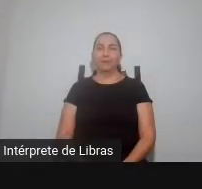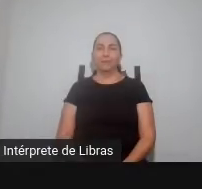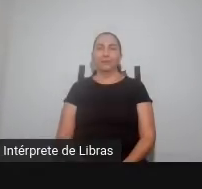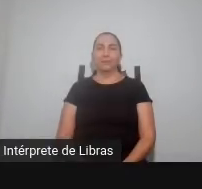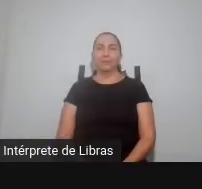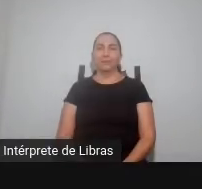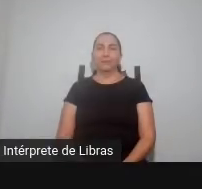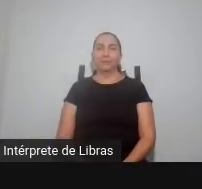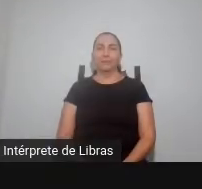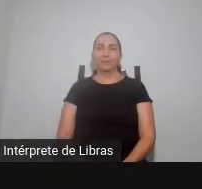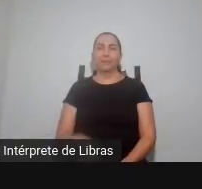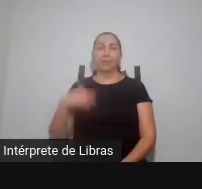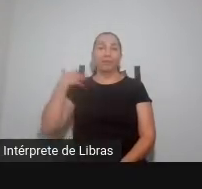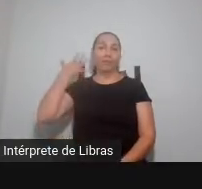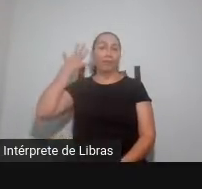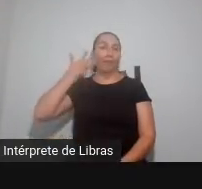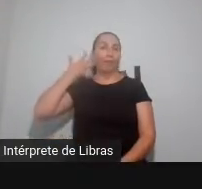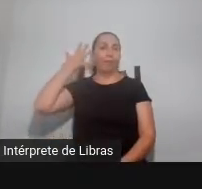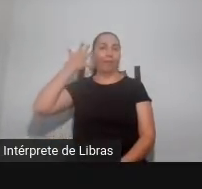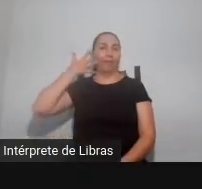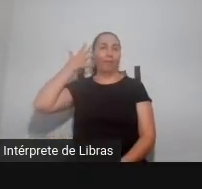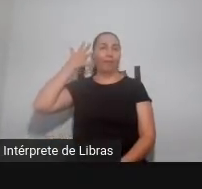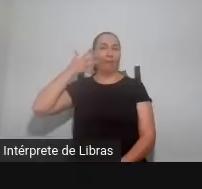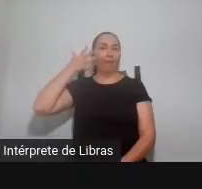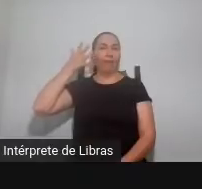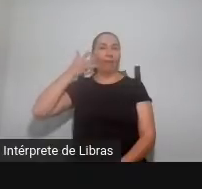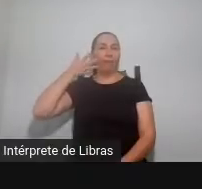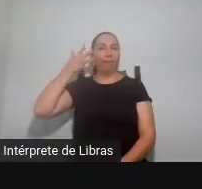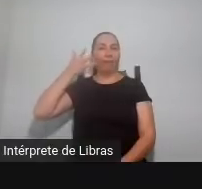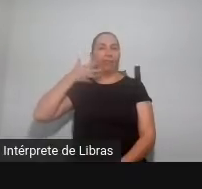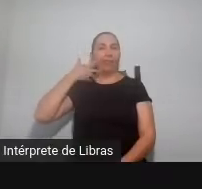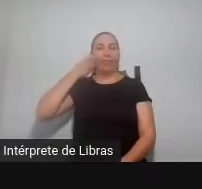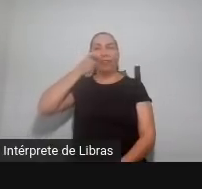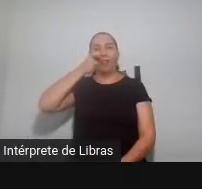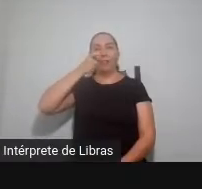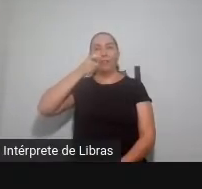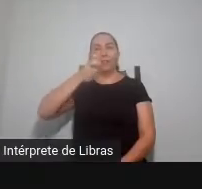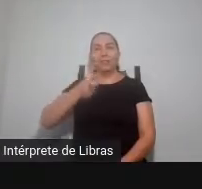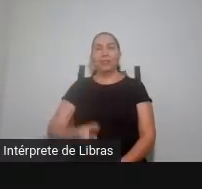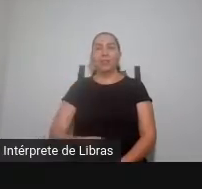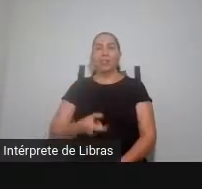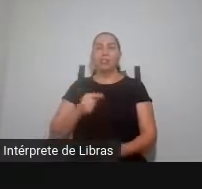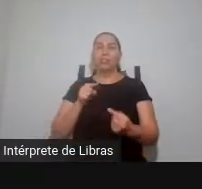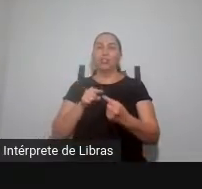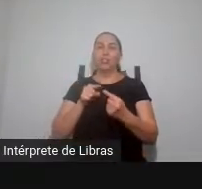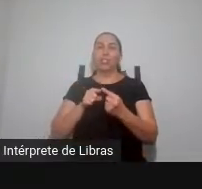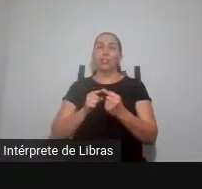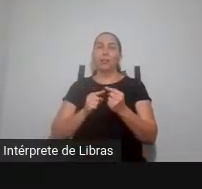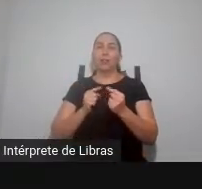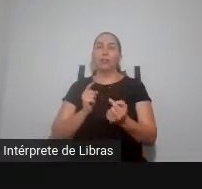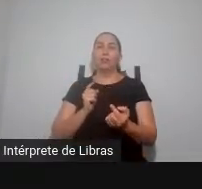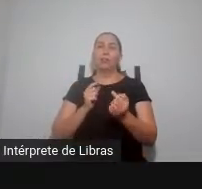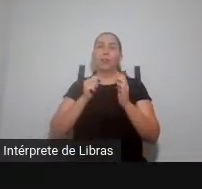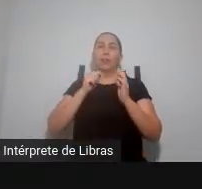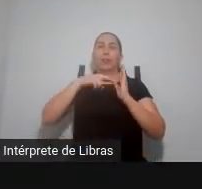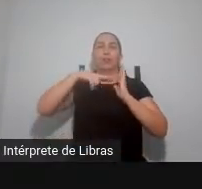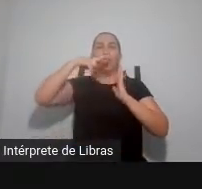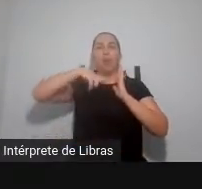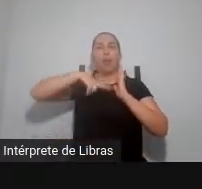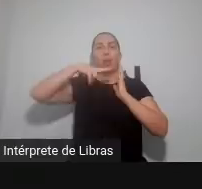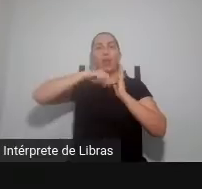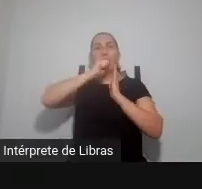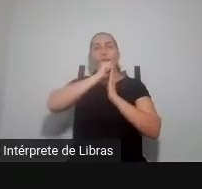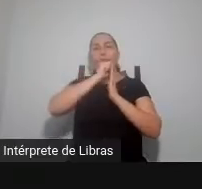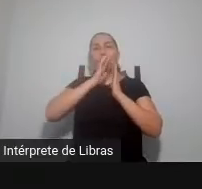Essa palestra, essa fala nossa, que essa interação, ela está no eixo da alfabetização e do letramento. Mas isso não